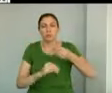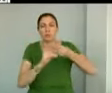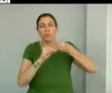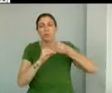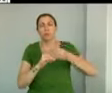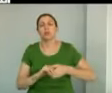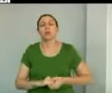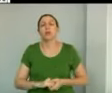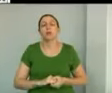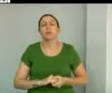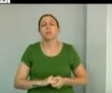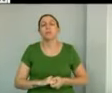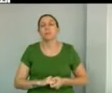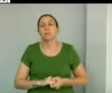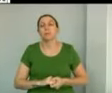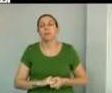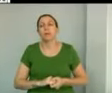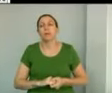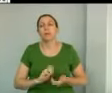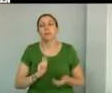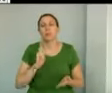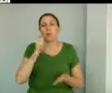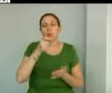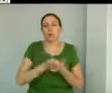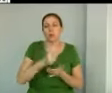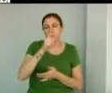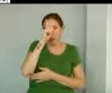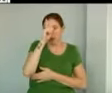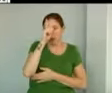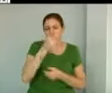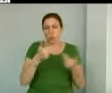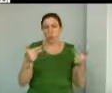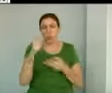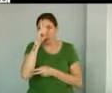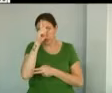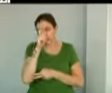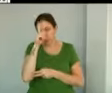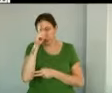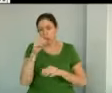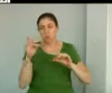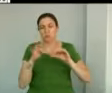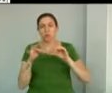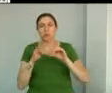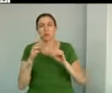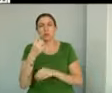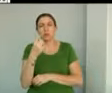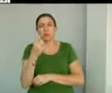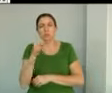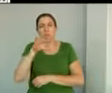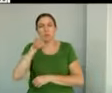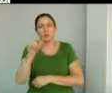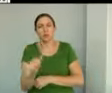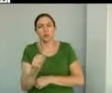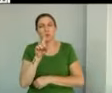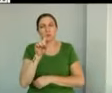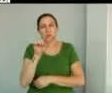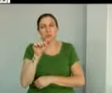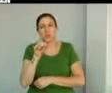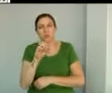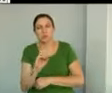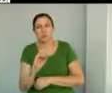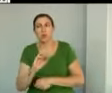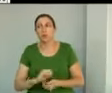orçamento da saúde, previsto para a compra de serviço do Santa Terezinha, acho que é uma informação importante, R$ 16.170.000 para 2024.